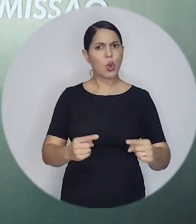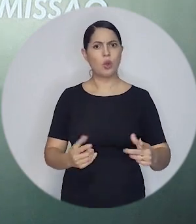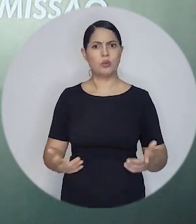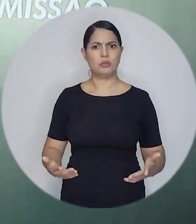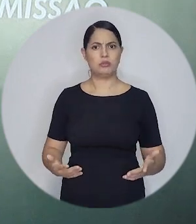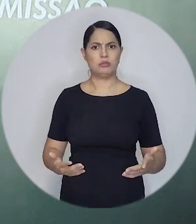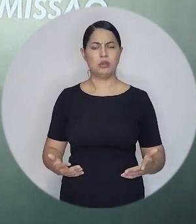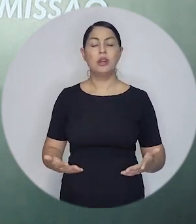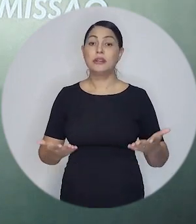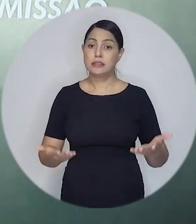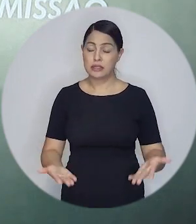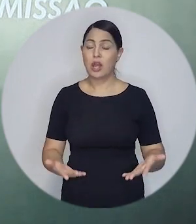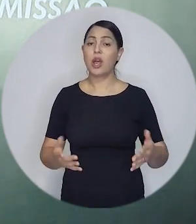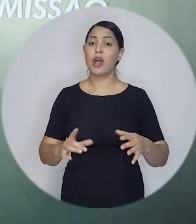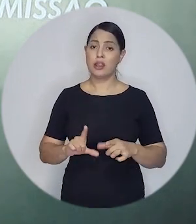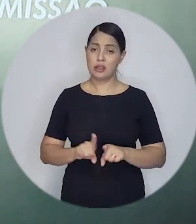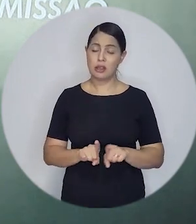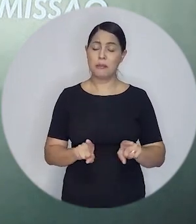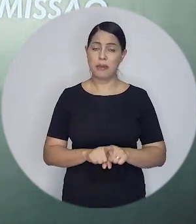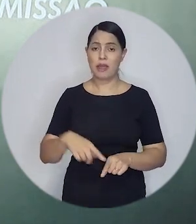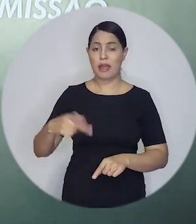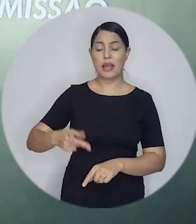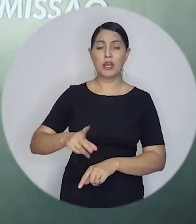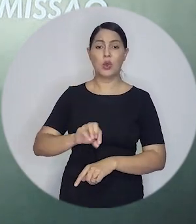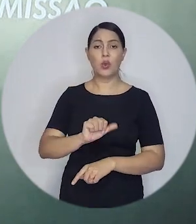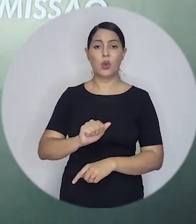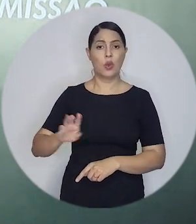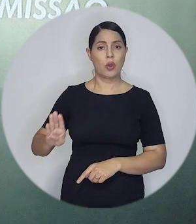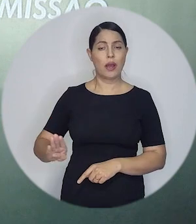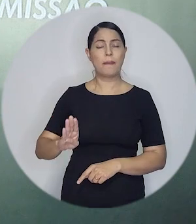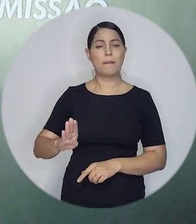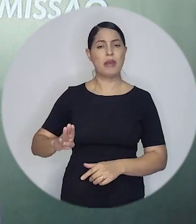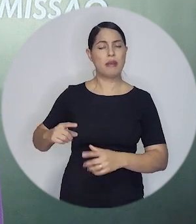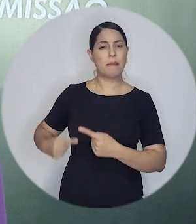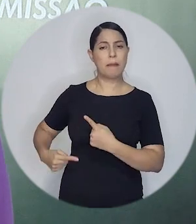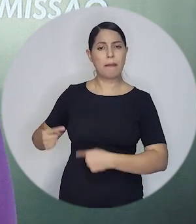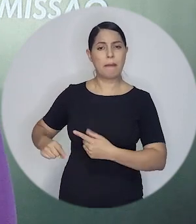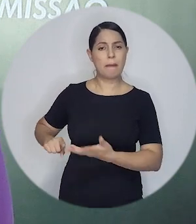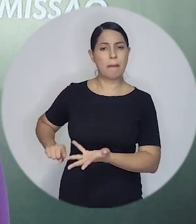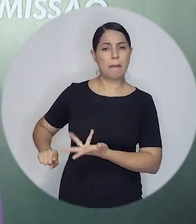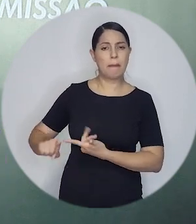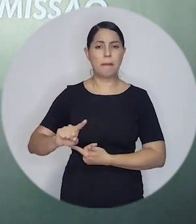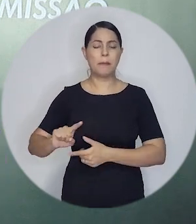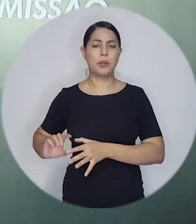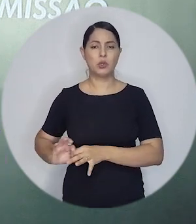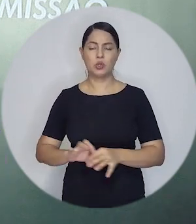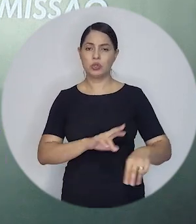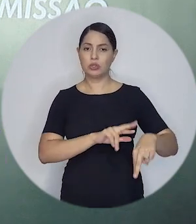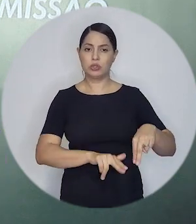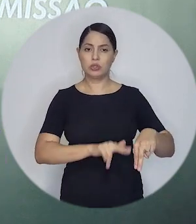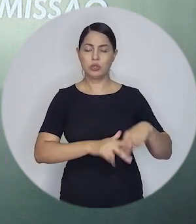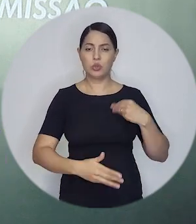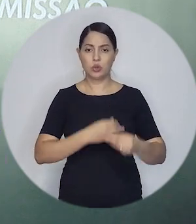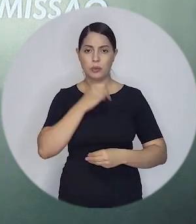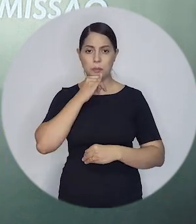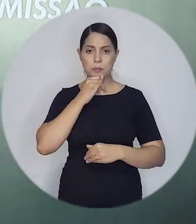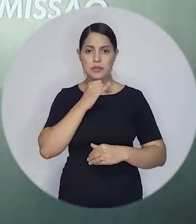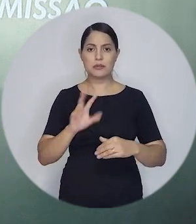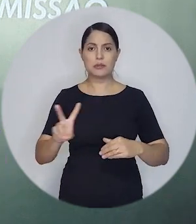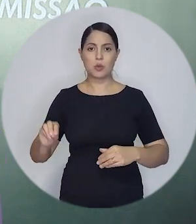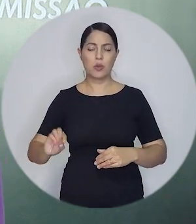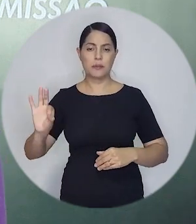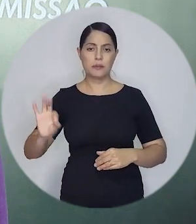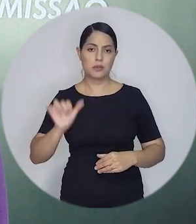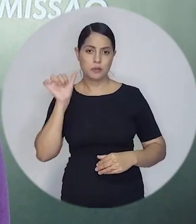e sexual. E aqui na OAB não poderia ser diferente. Já temos políticas afirmativas de gênero, como, por exemplo, a paridade e